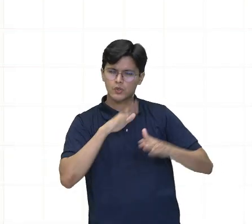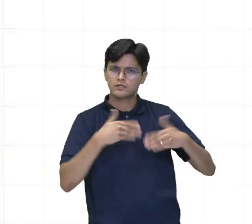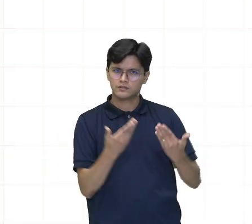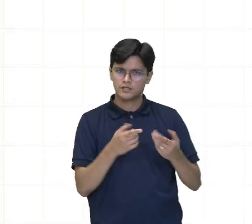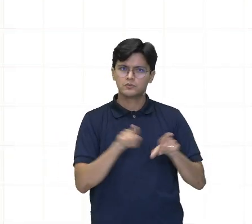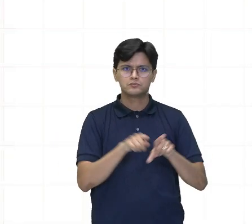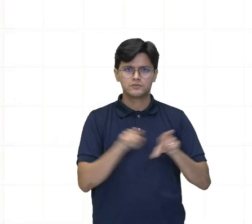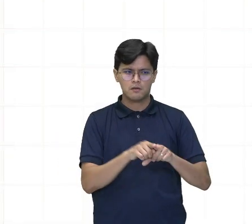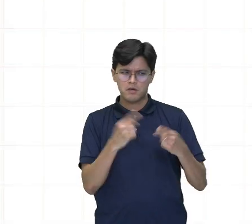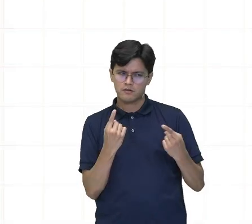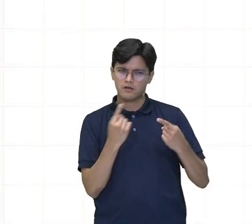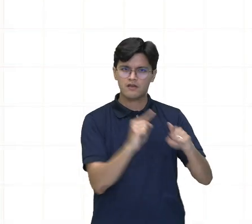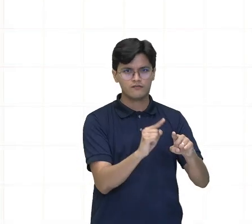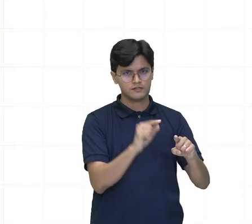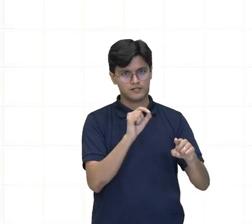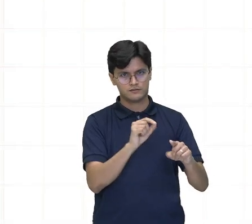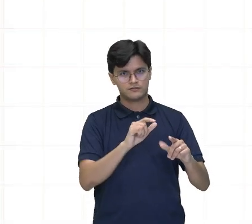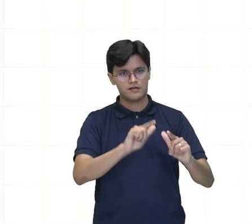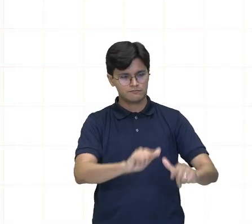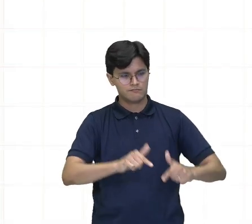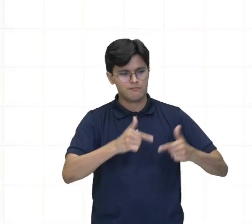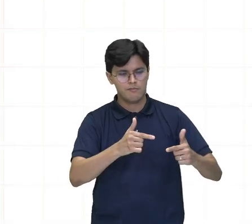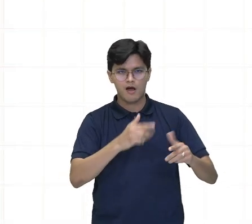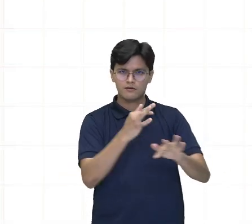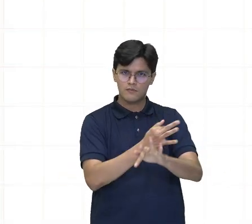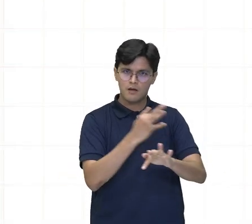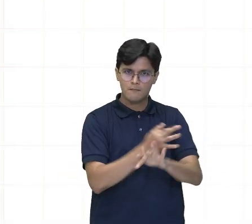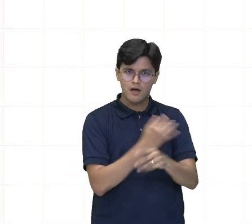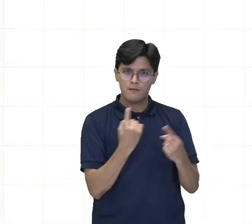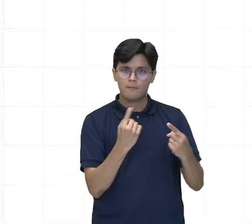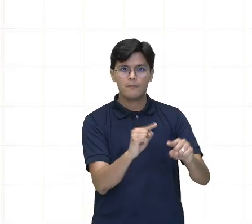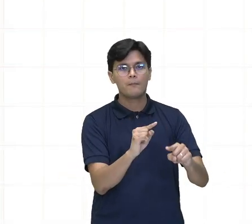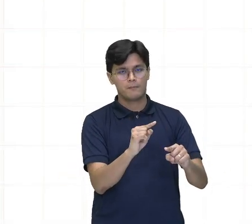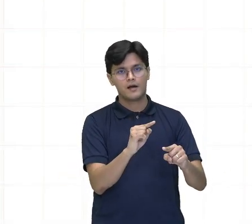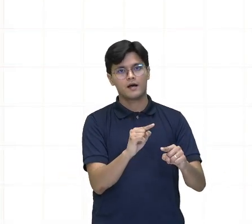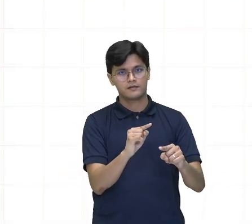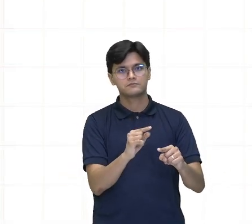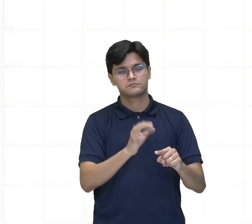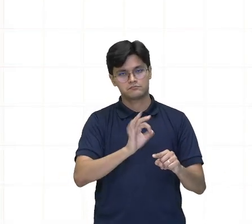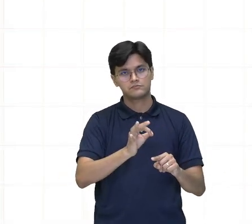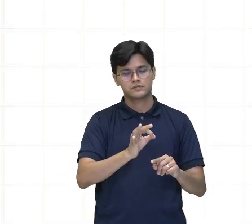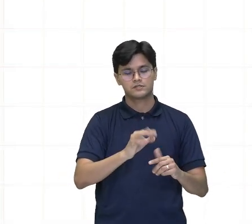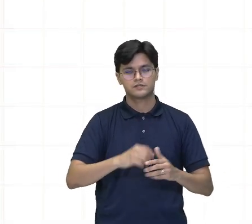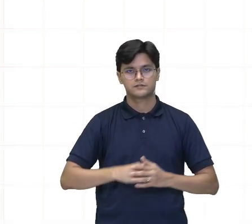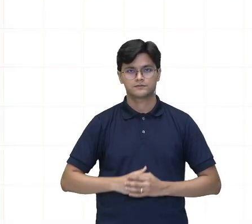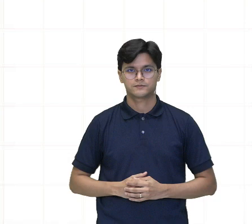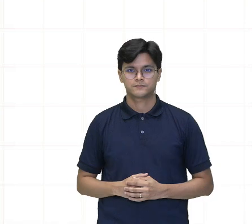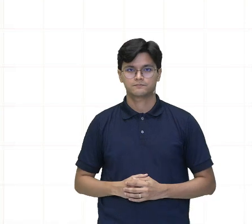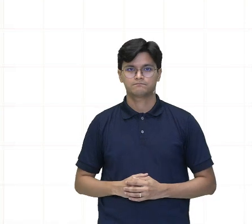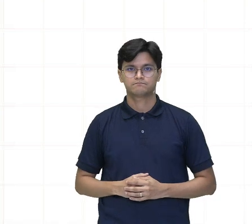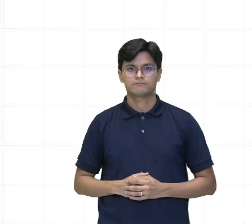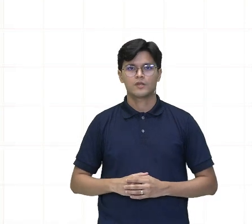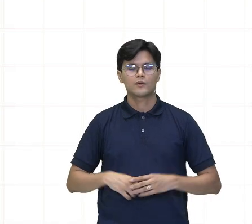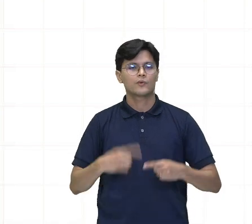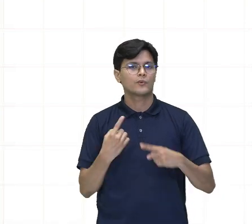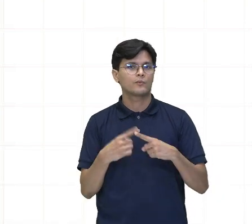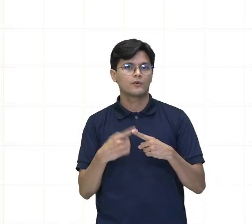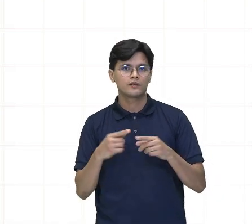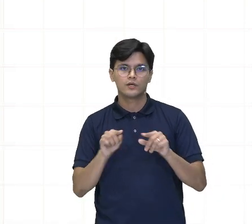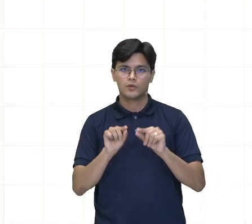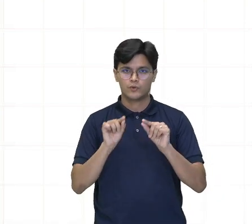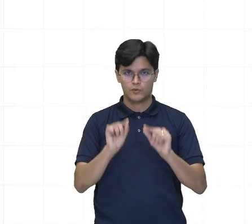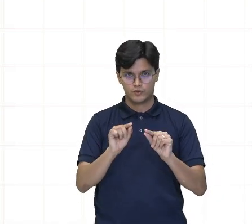oferecer resistência à presença do colono europeu no seu território. Até porque, à medida